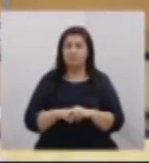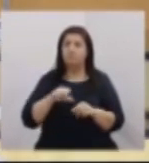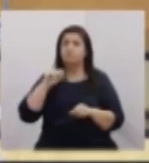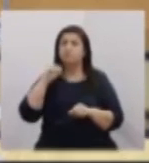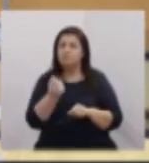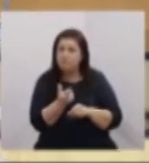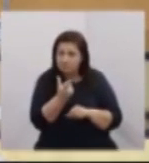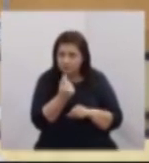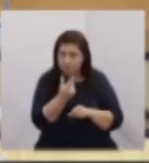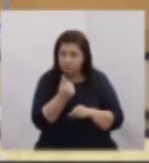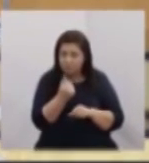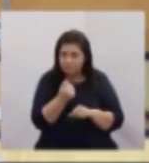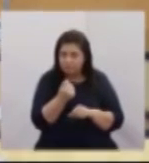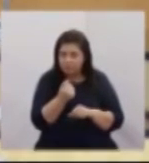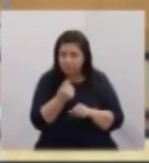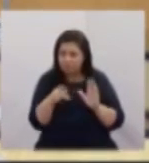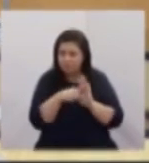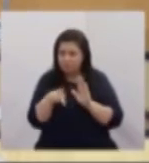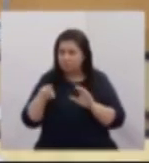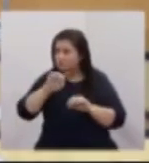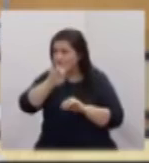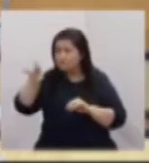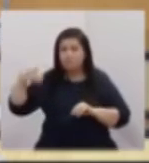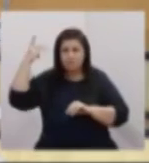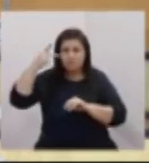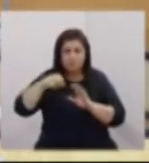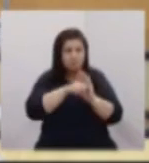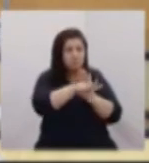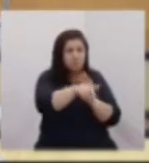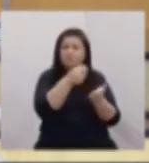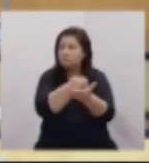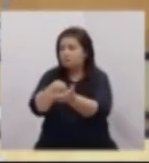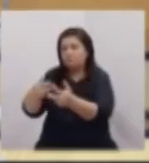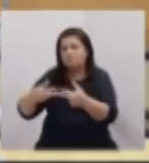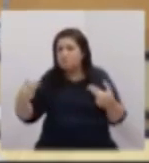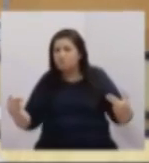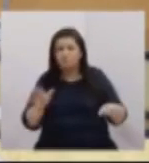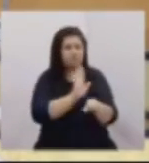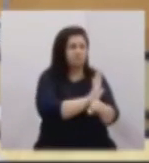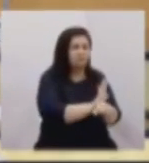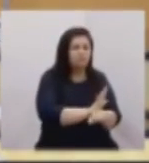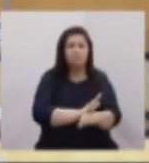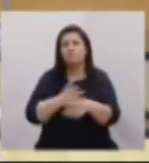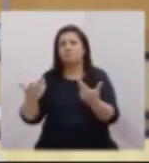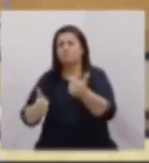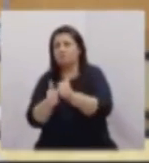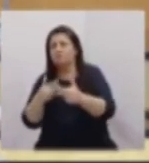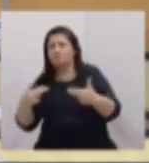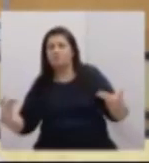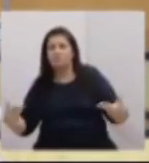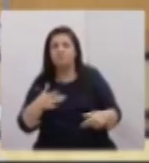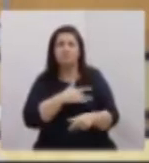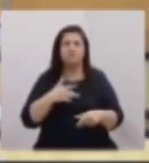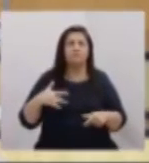emendas elas são direito de cada vereador indicar, seja para uma instituição, seja para a área de esporte, seja para a